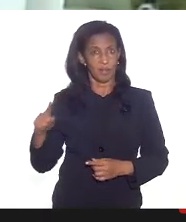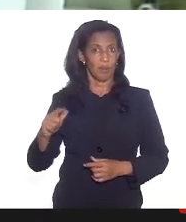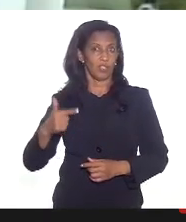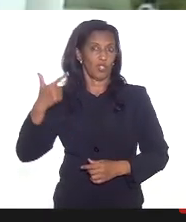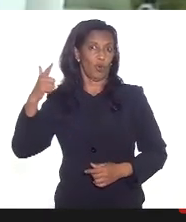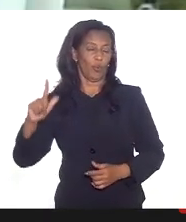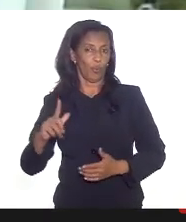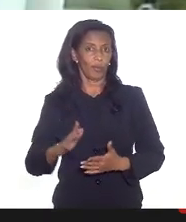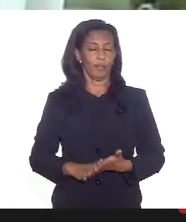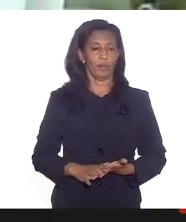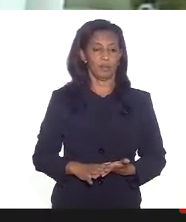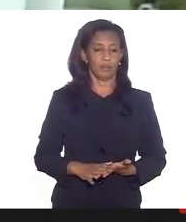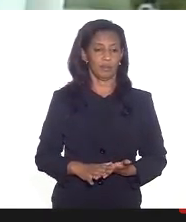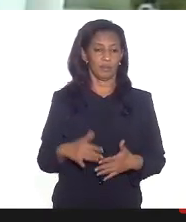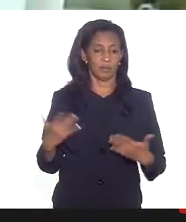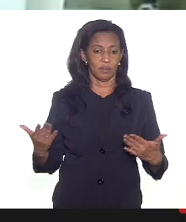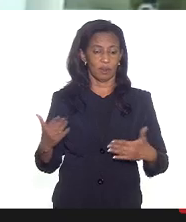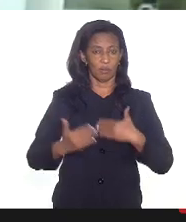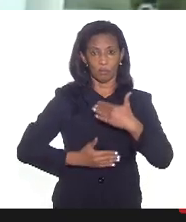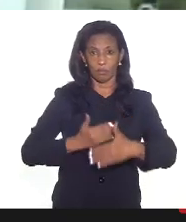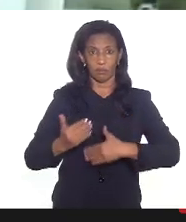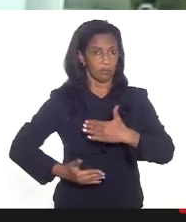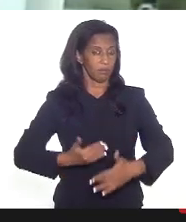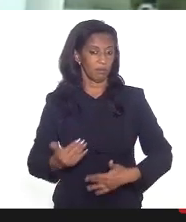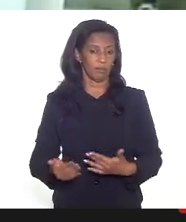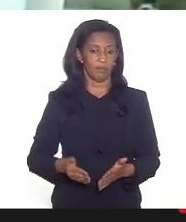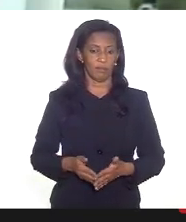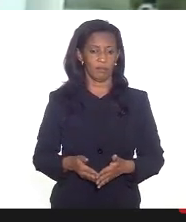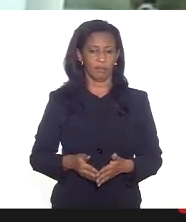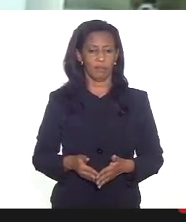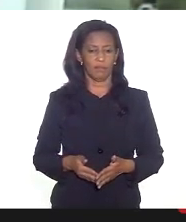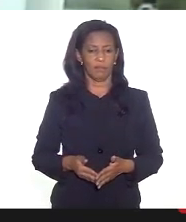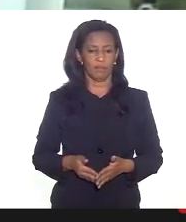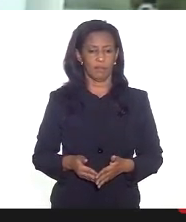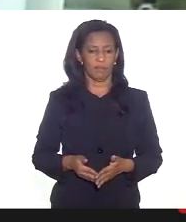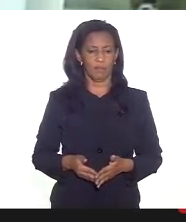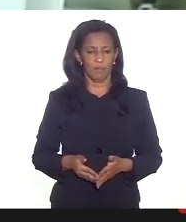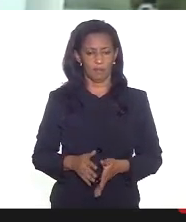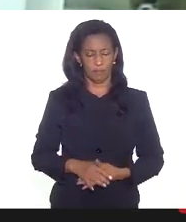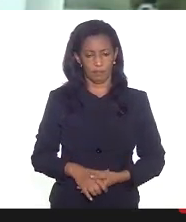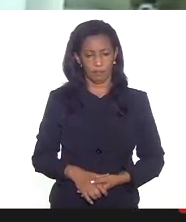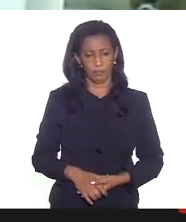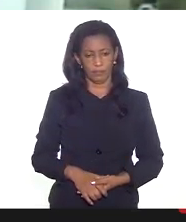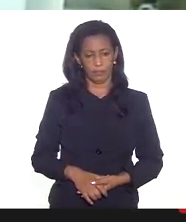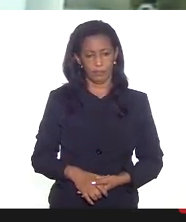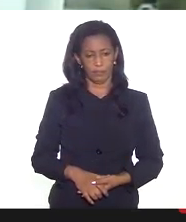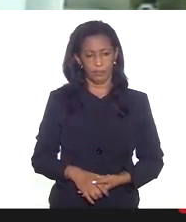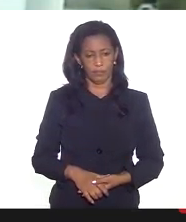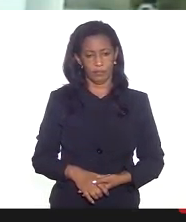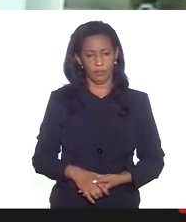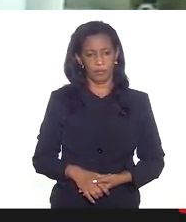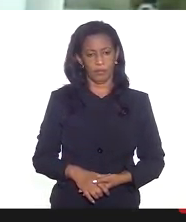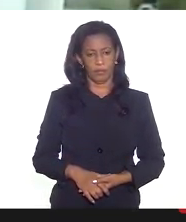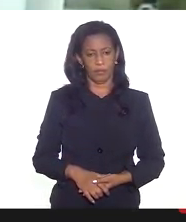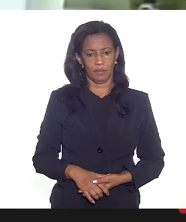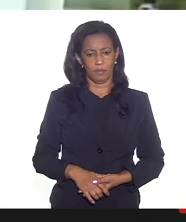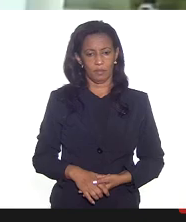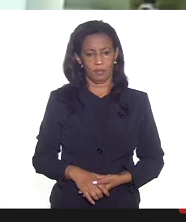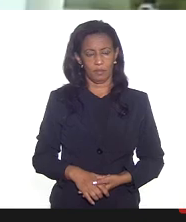que vem já vai ter uma outra tô assim ó a municiar